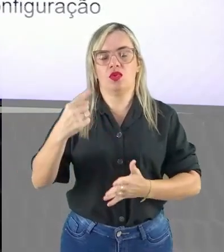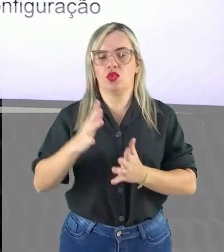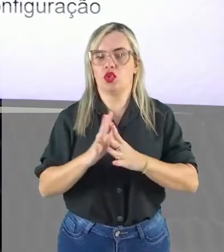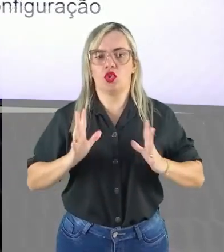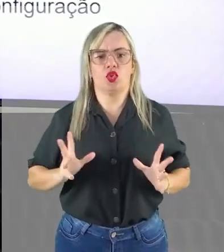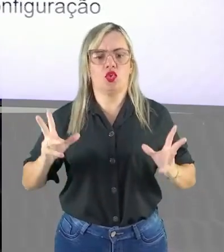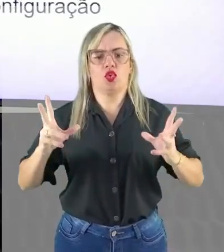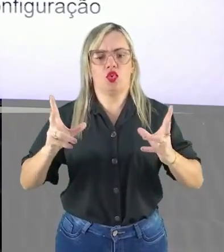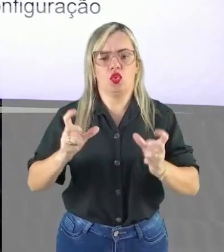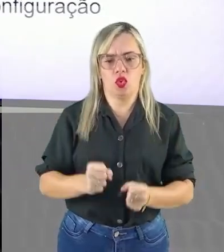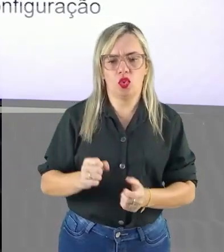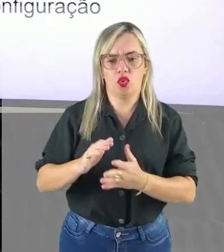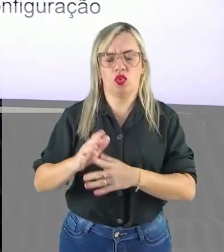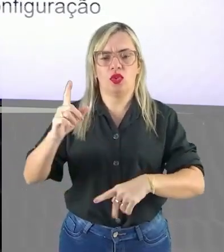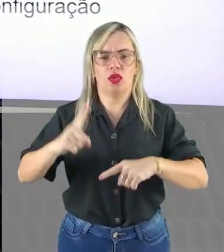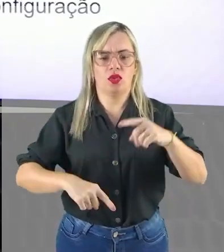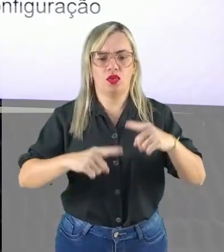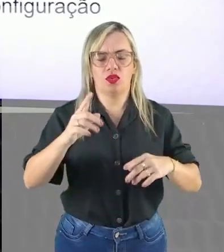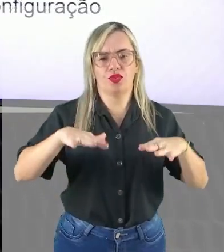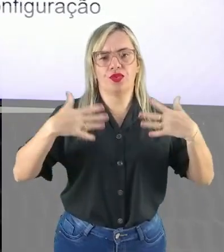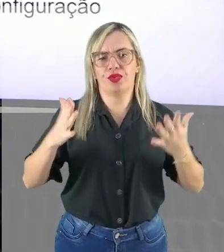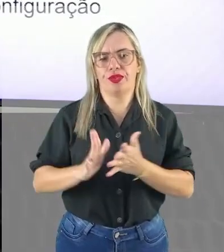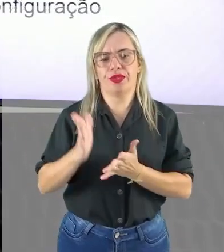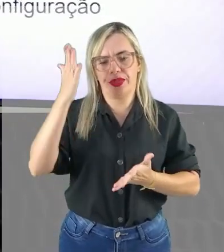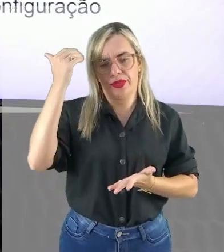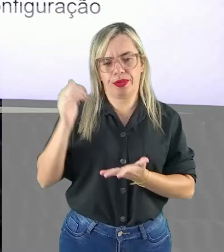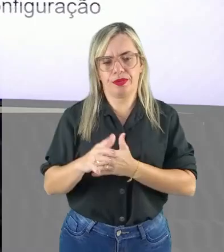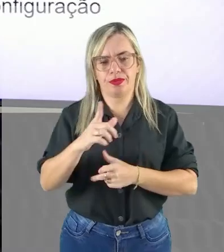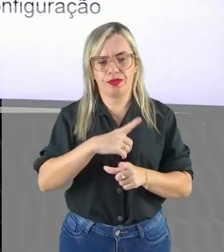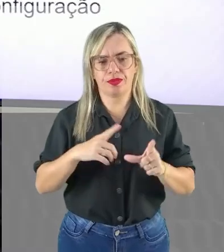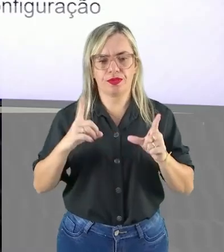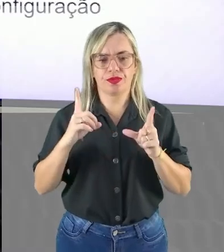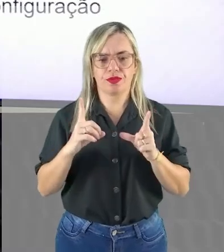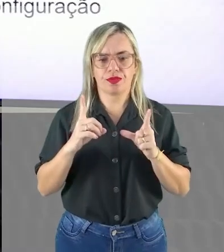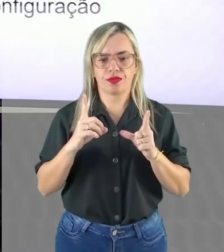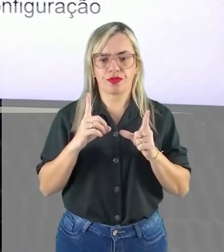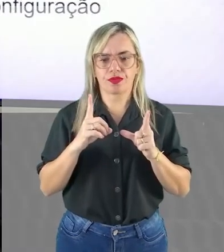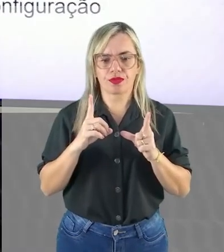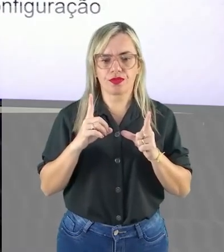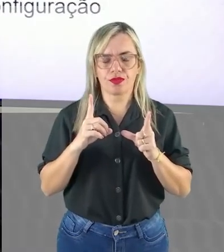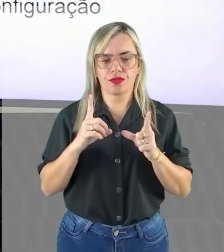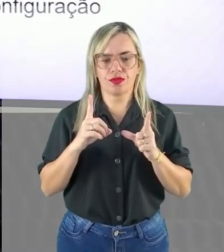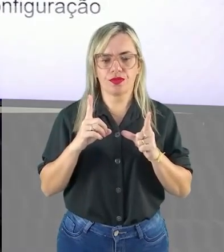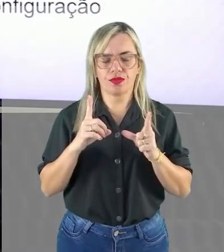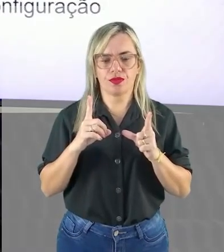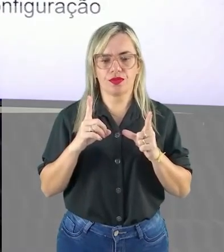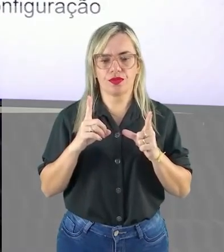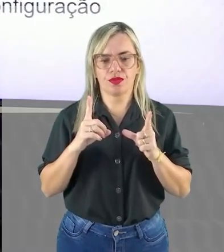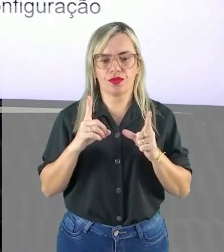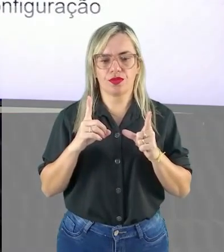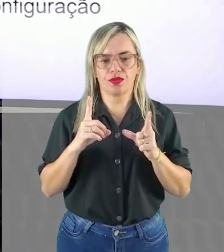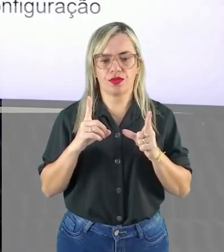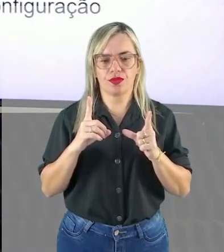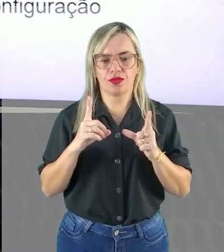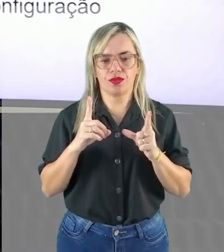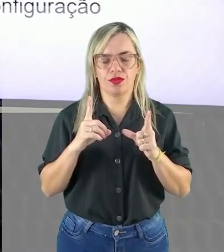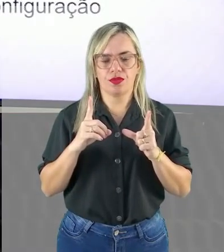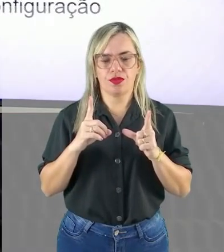falar de todos os recursos, tá? Letra D. Ingerência do celular sobre as escolhas dos